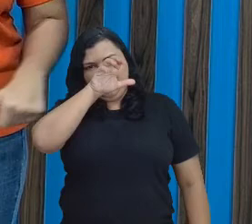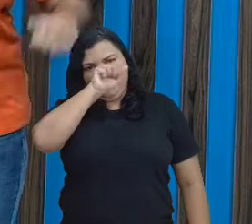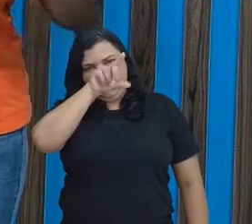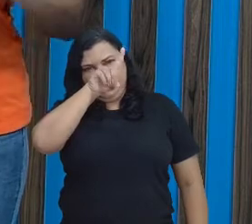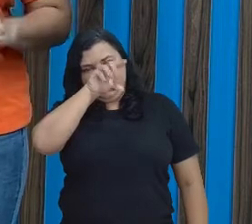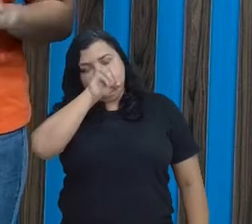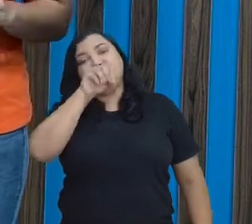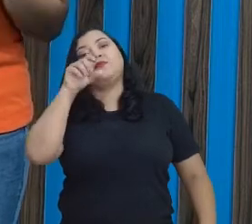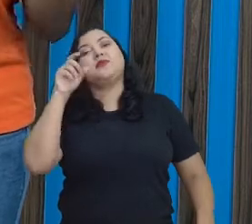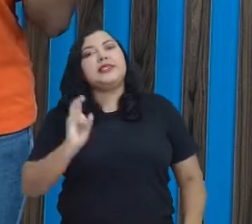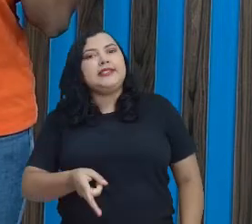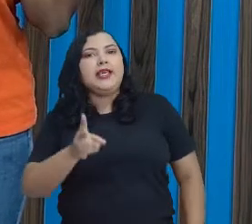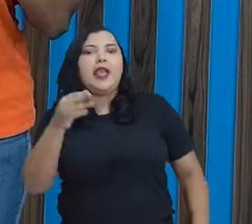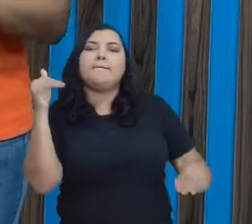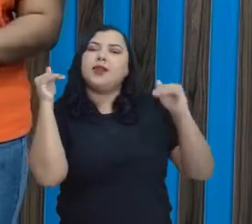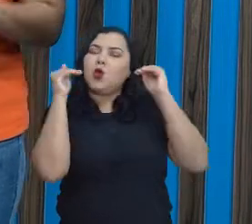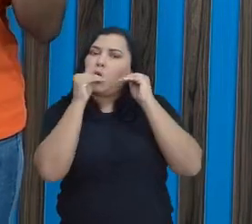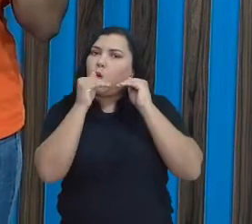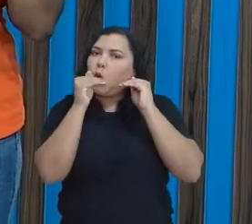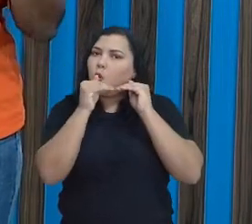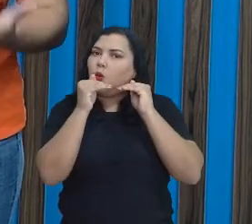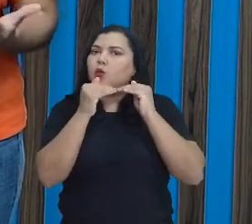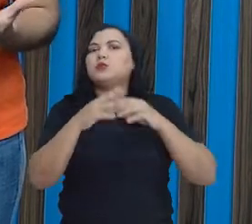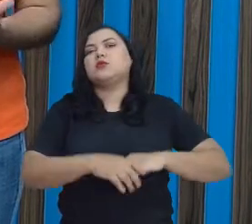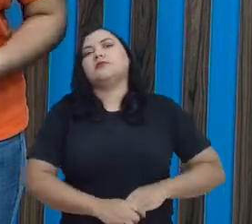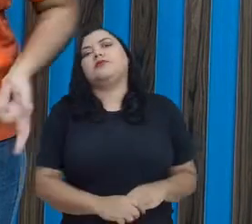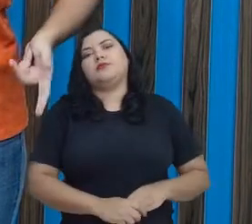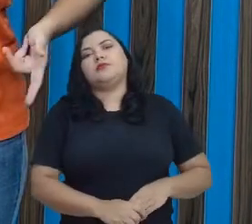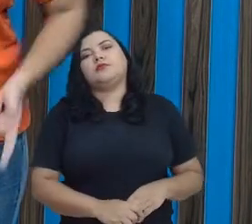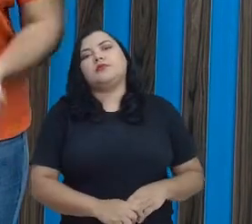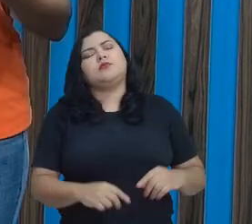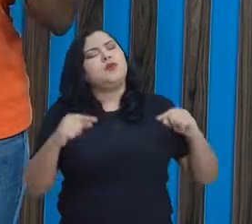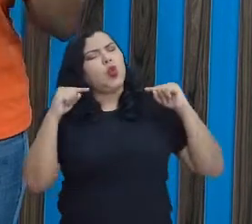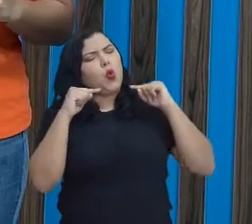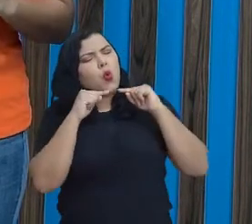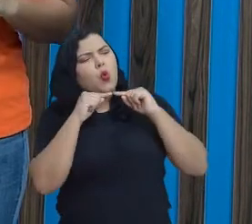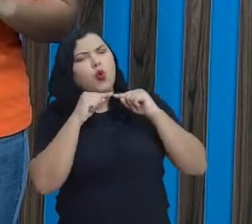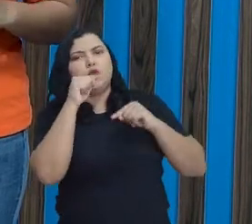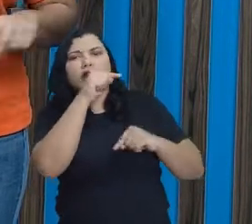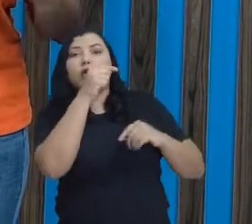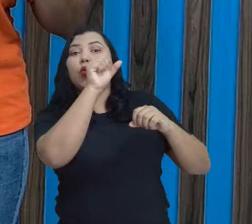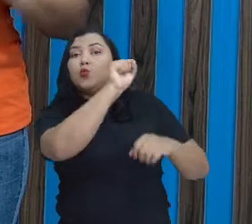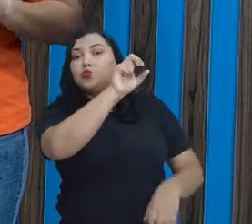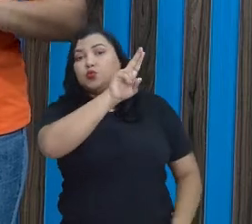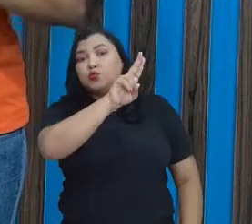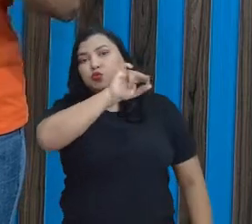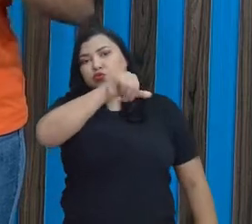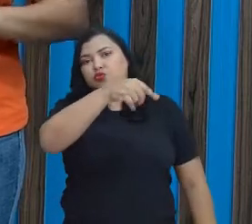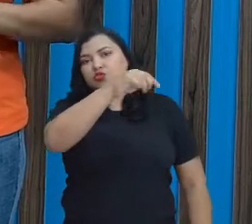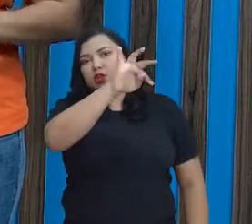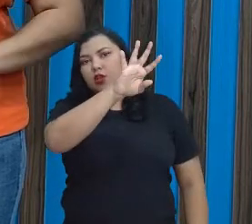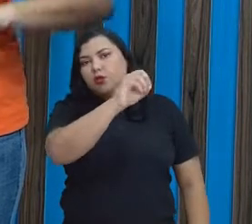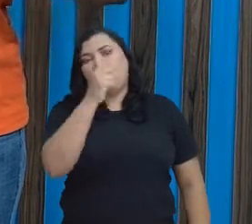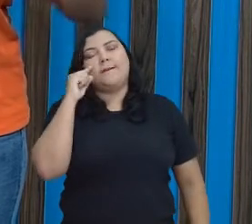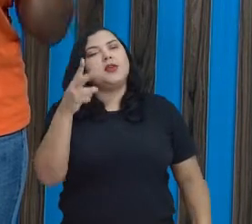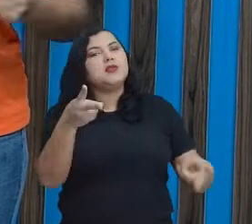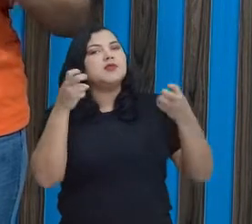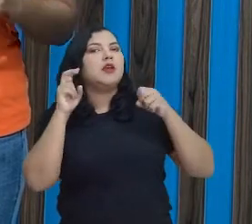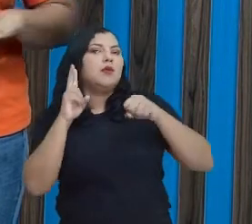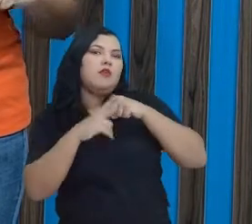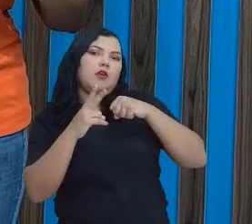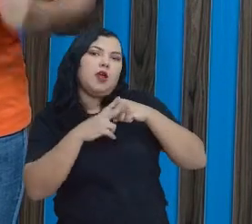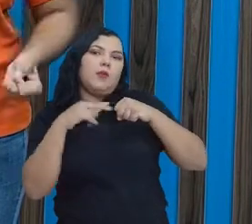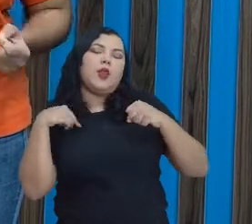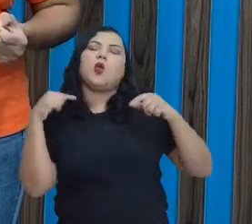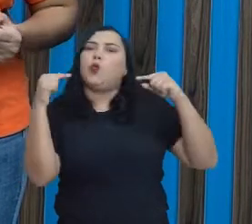sujeito. Por quê? Porque ele se refere ao sujeito. Então, ele precisa concordar. E observem, o verbo, ele também concorda